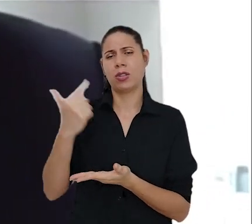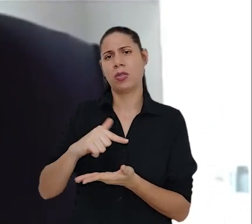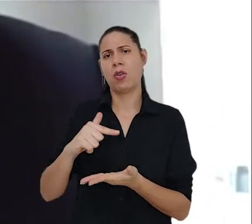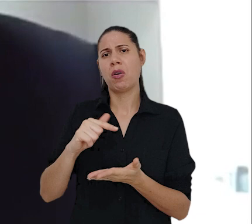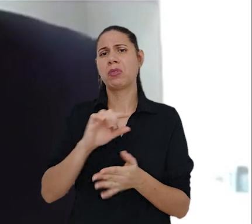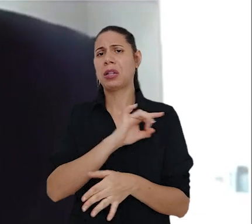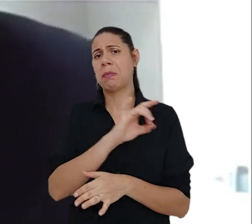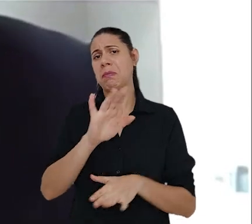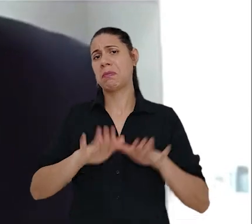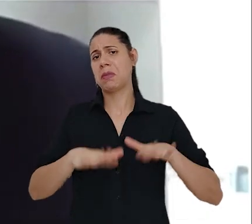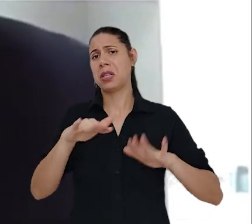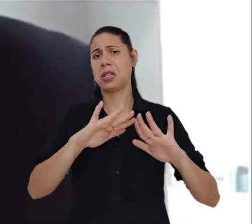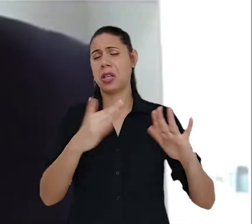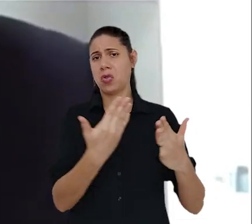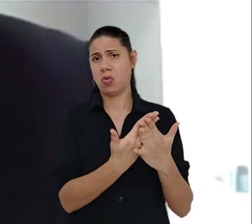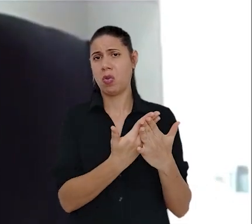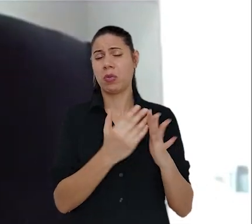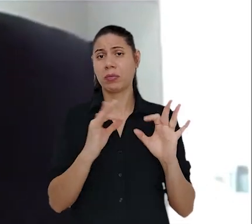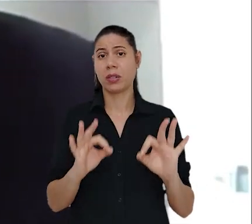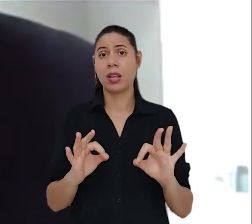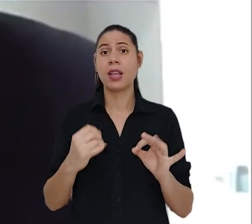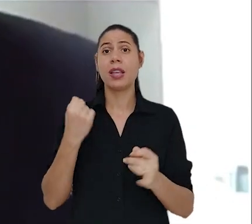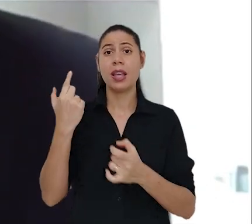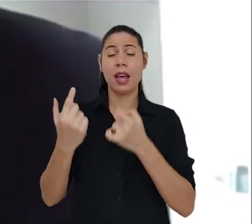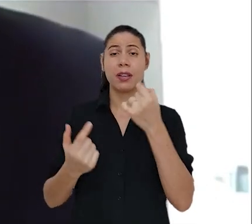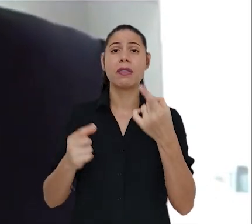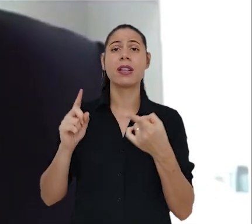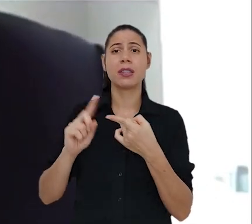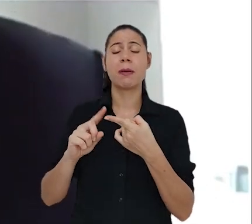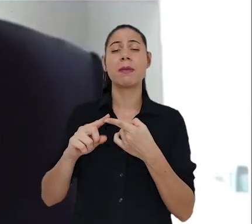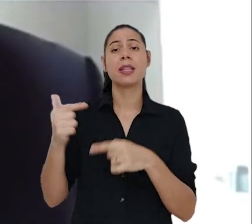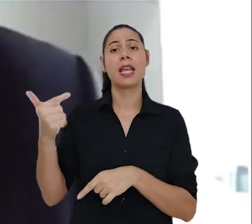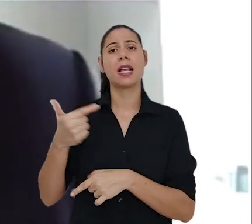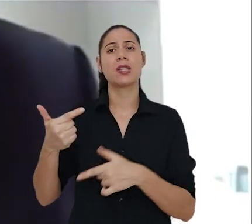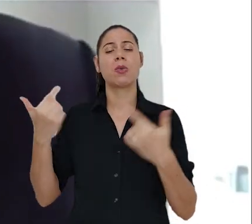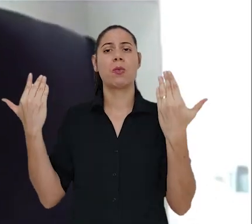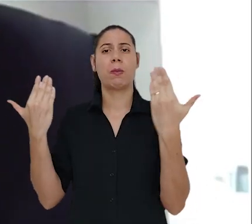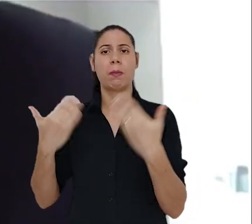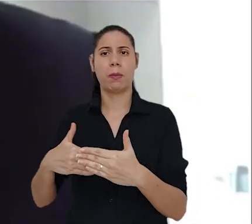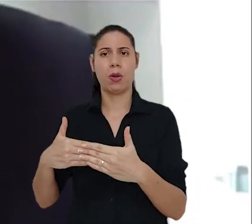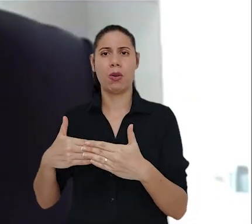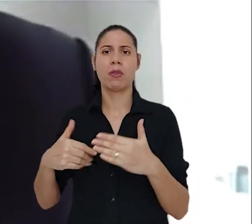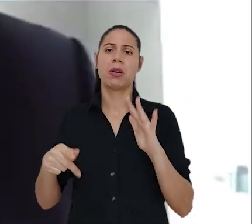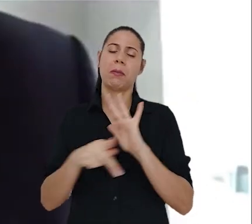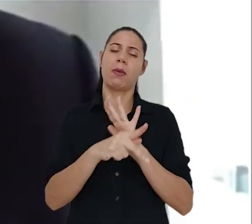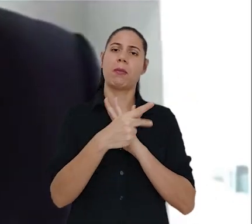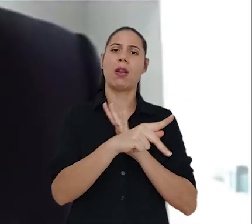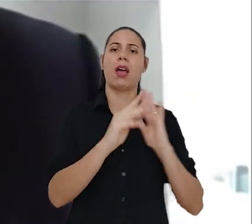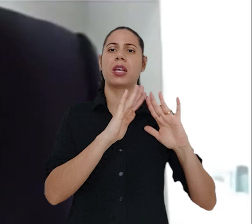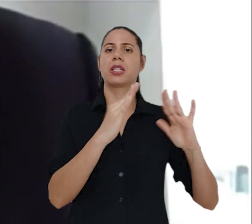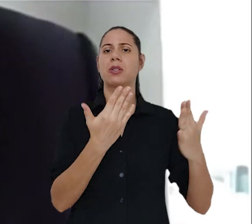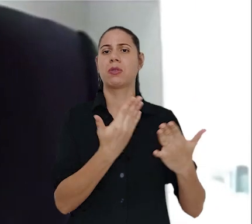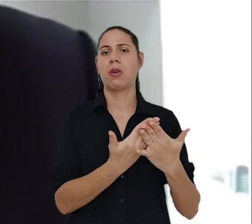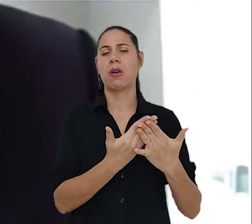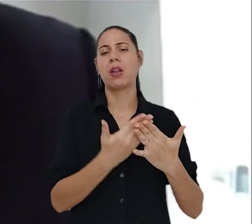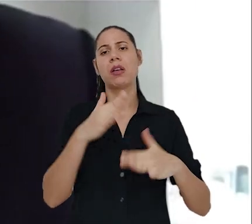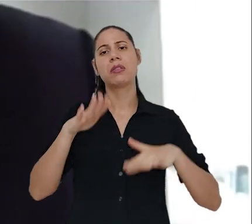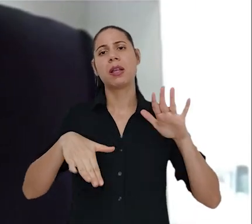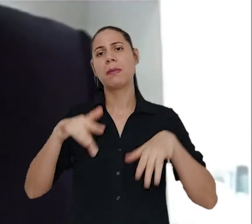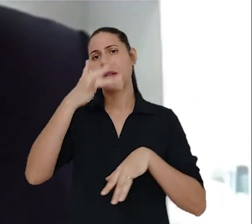ali da escola e havendo uma razão para isso, e por vezes até já existe a segunda chamada prevista dentro da escola, independente da